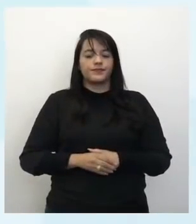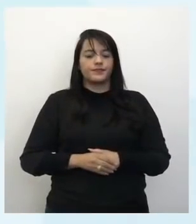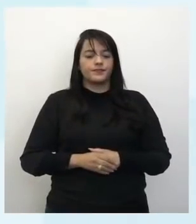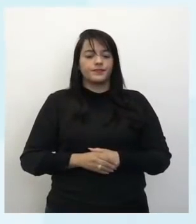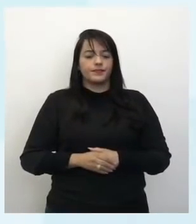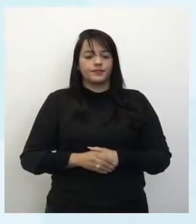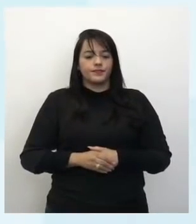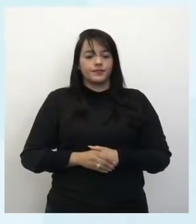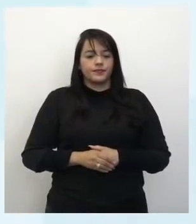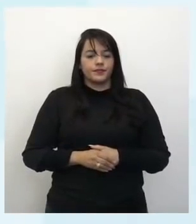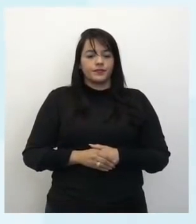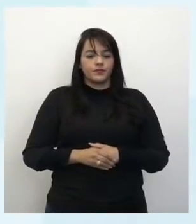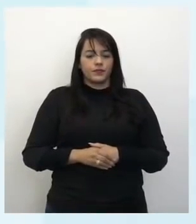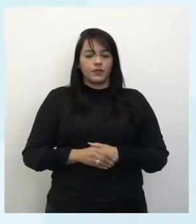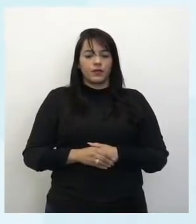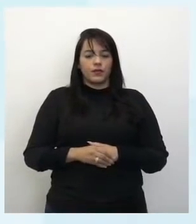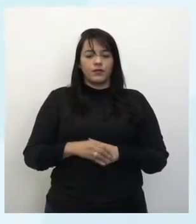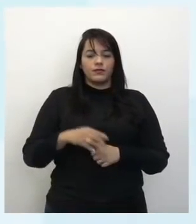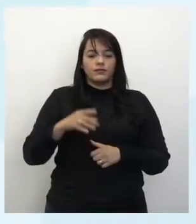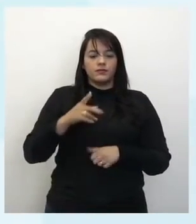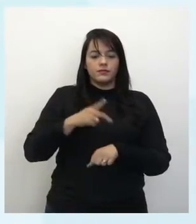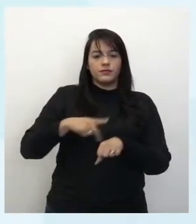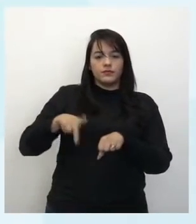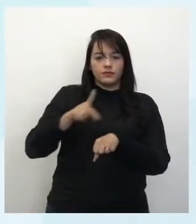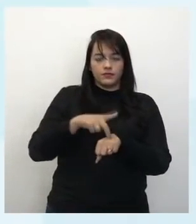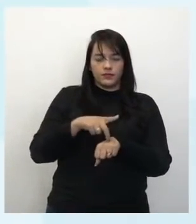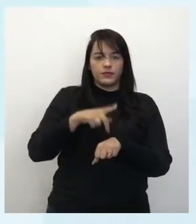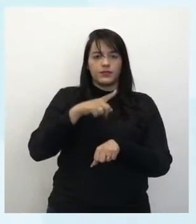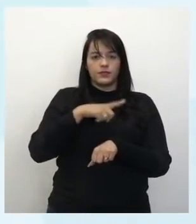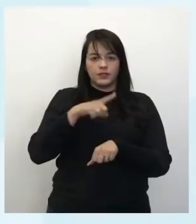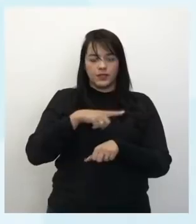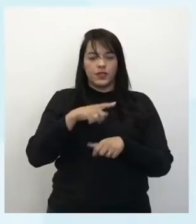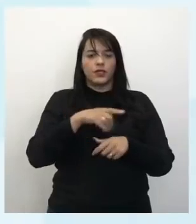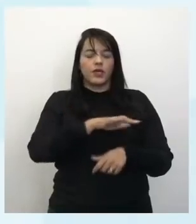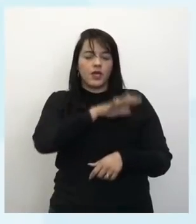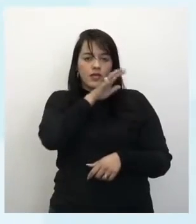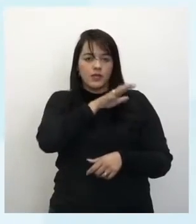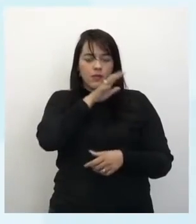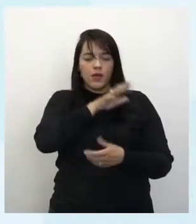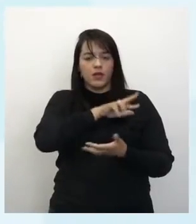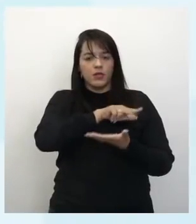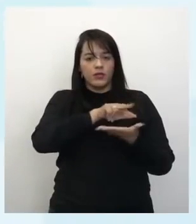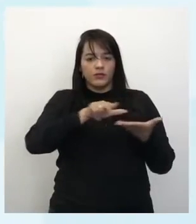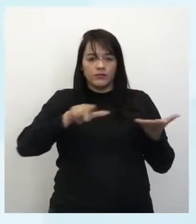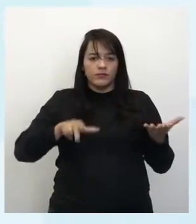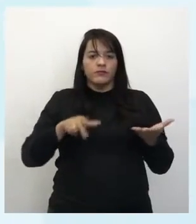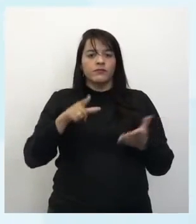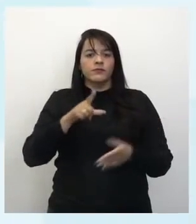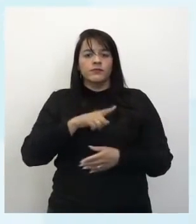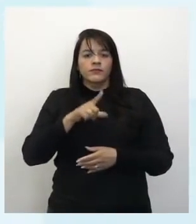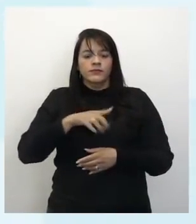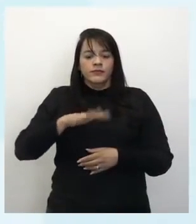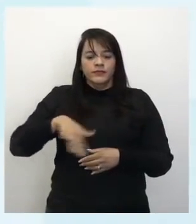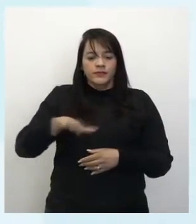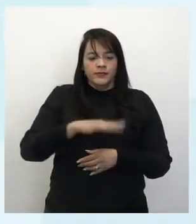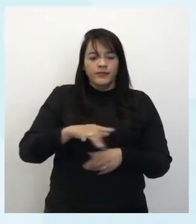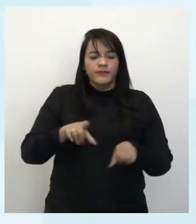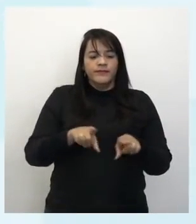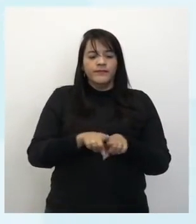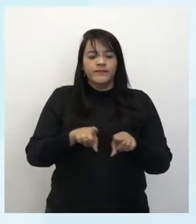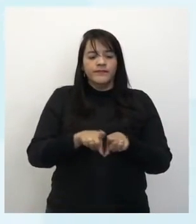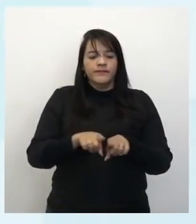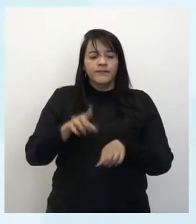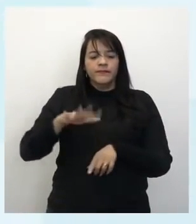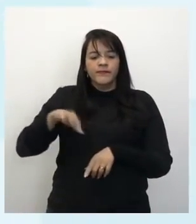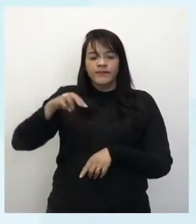certo? Então, o país é o lar de muitos animais únicos, né? E aí tem muitos dos marsupiais moram